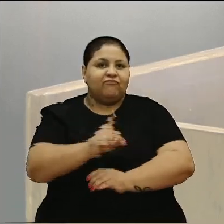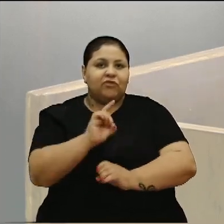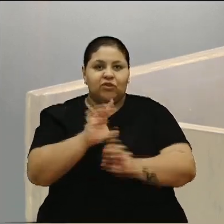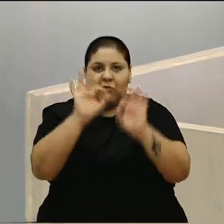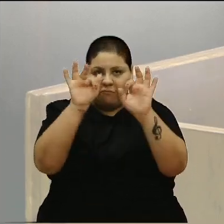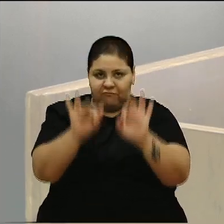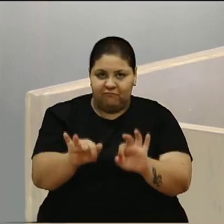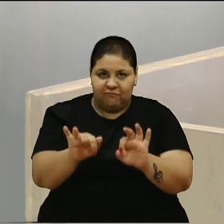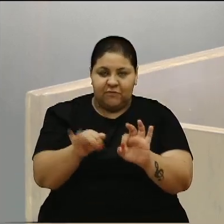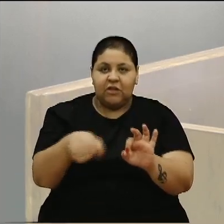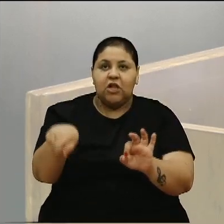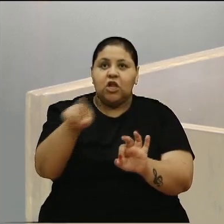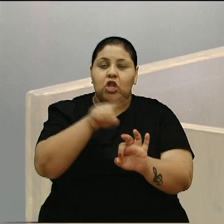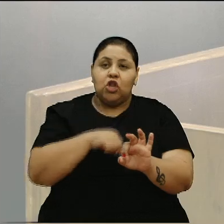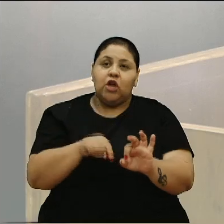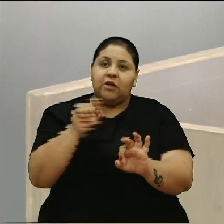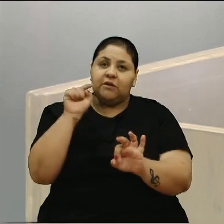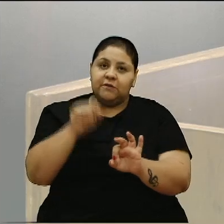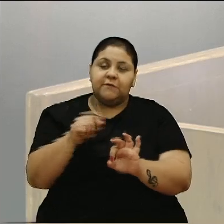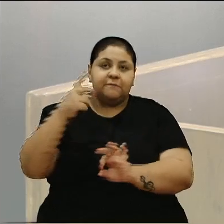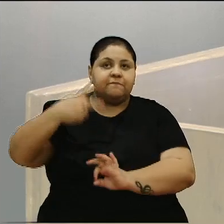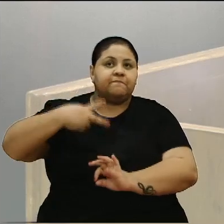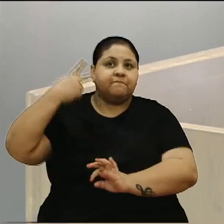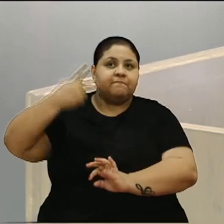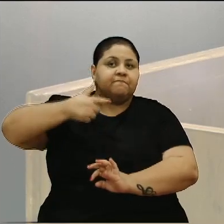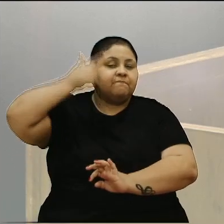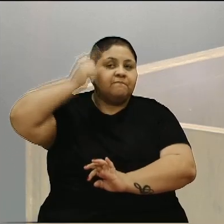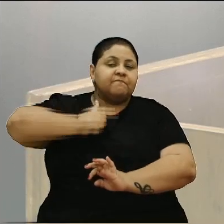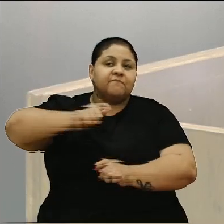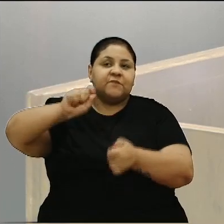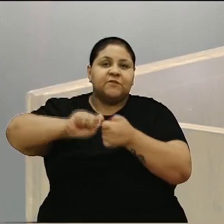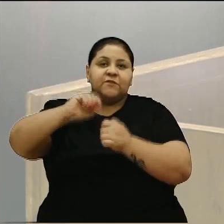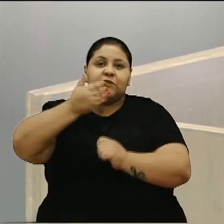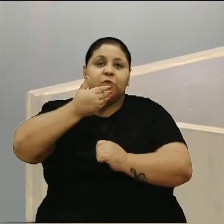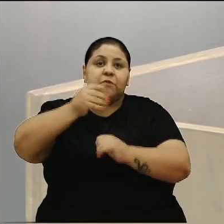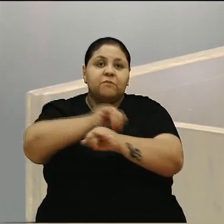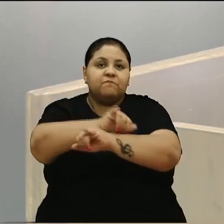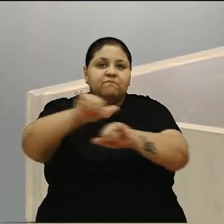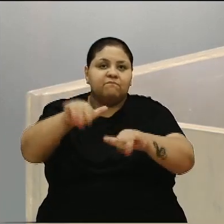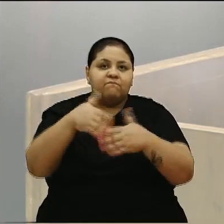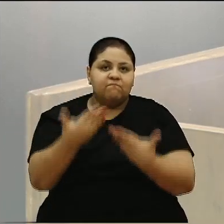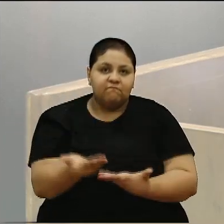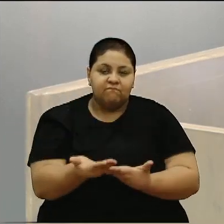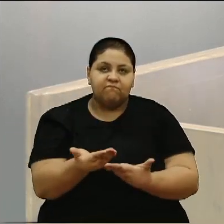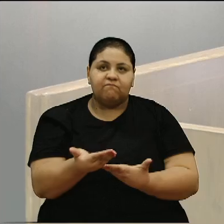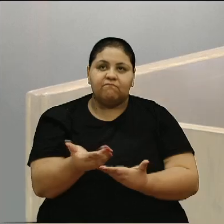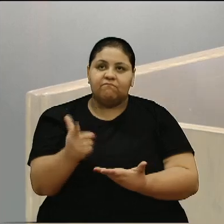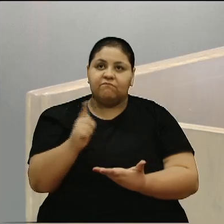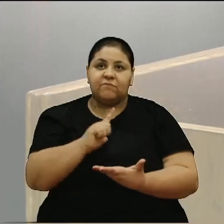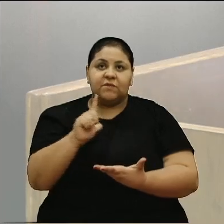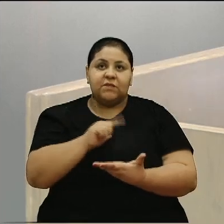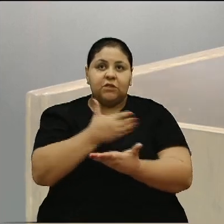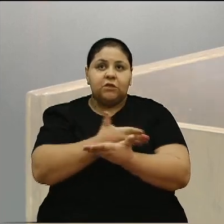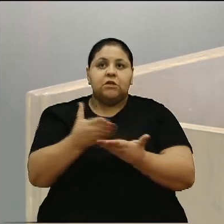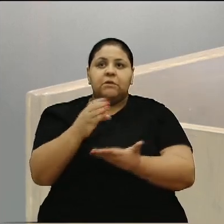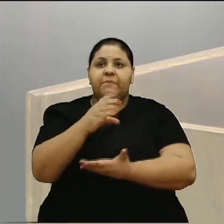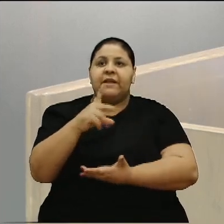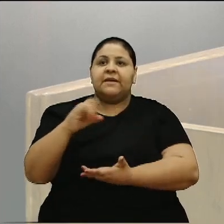encerrar, nós vamos ficar aqui, vereador Lucas, fazendo pedido de informação e talvez vamos ter que abrir CPI porque os